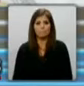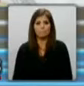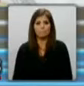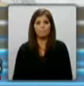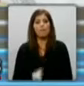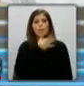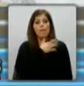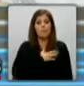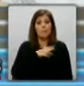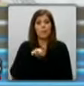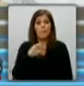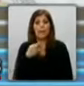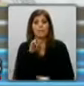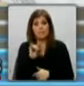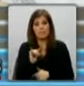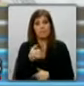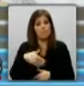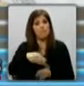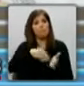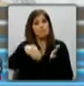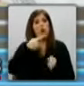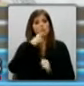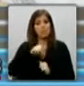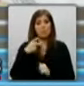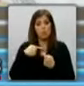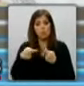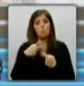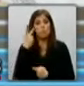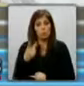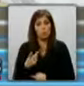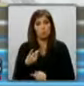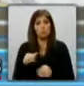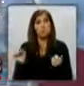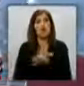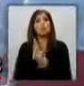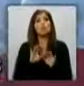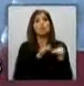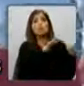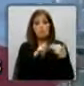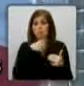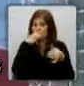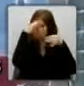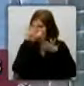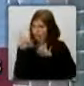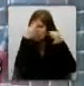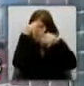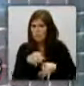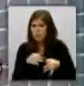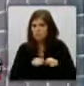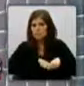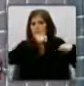no Benfica maxipriano está perto de renovar por mais duas épocas o jornal o jogo dá praticamente como certo prolongamento do contrato do uruguaio até